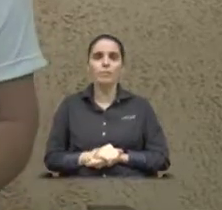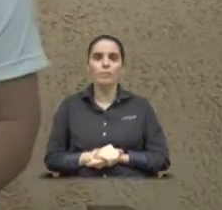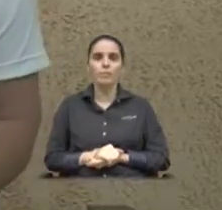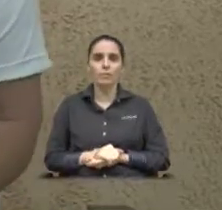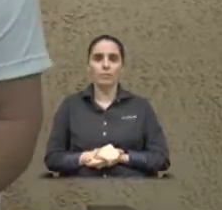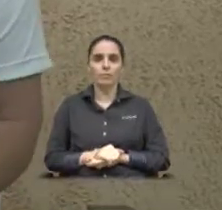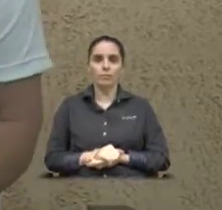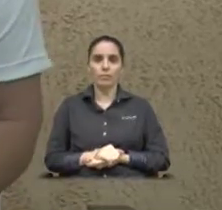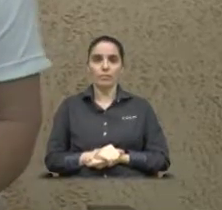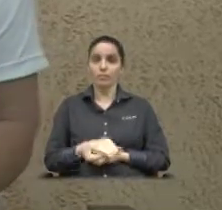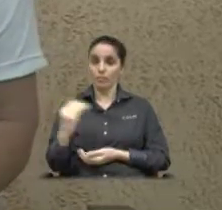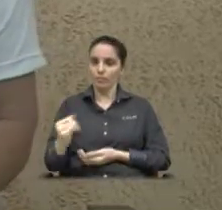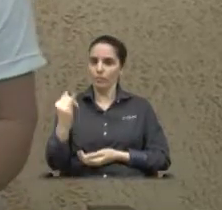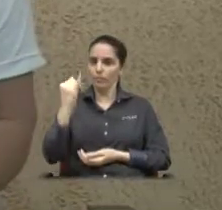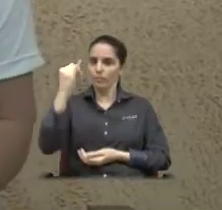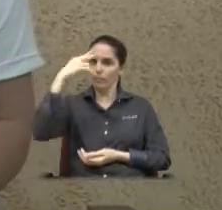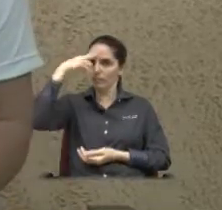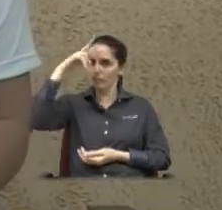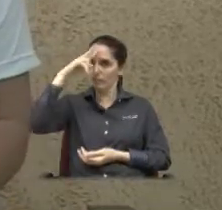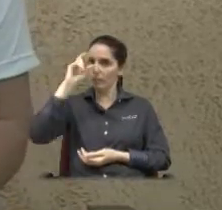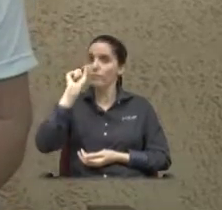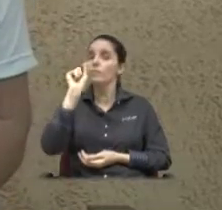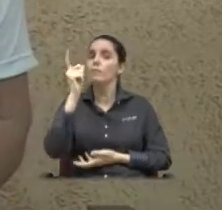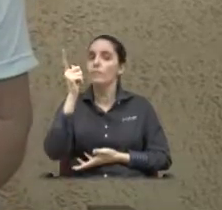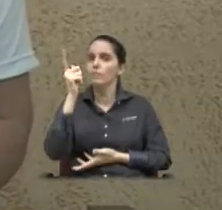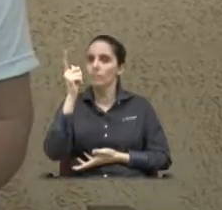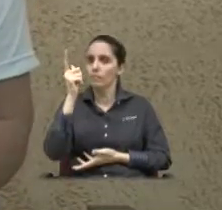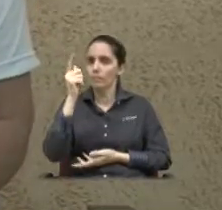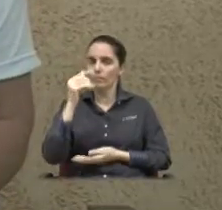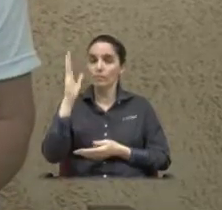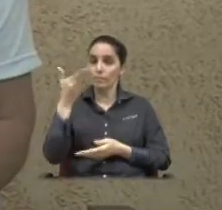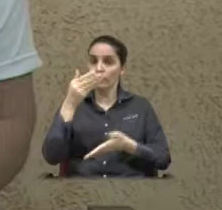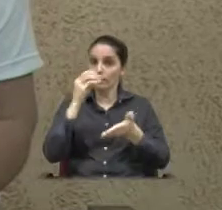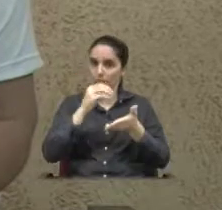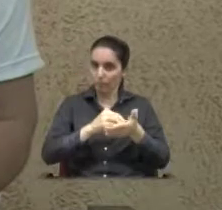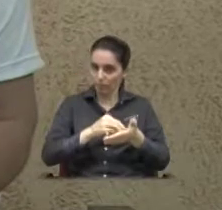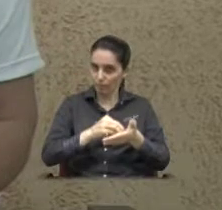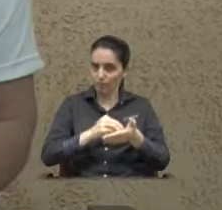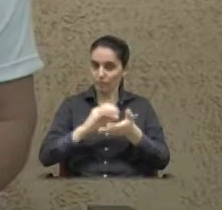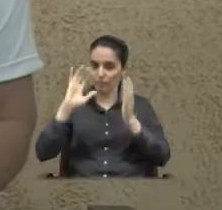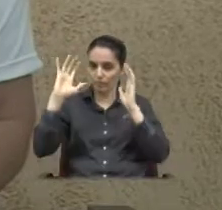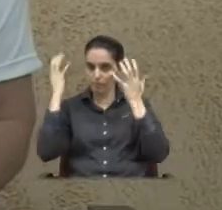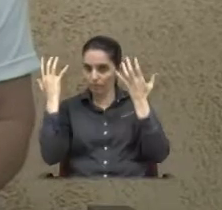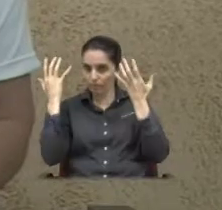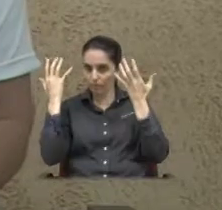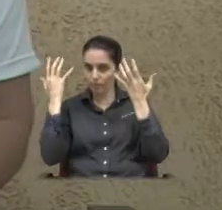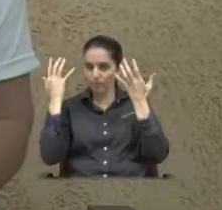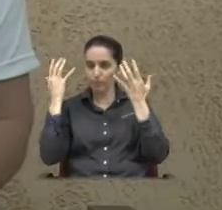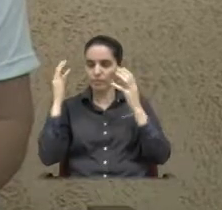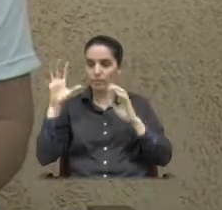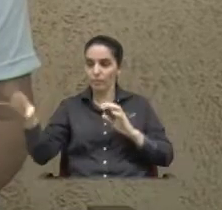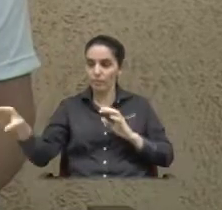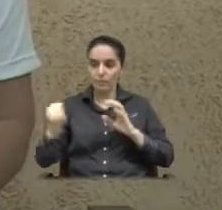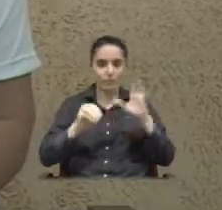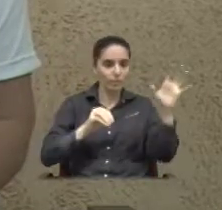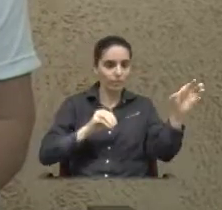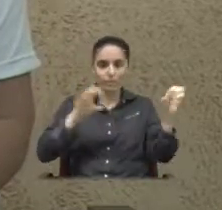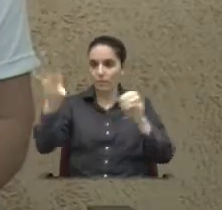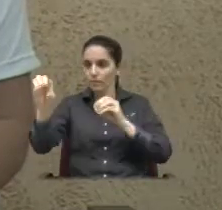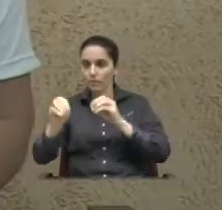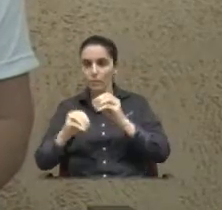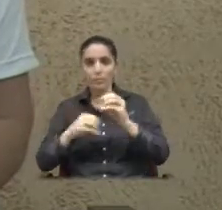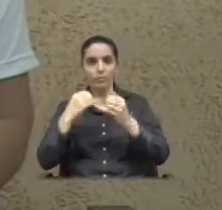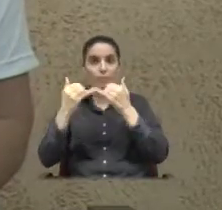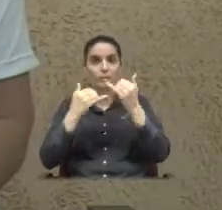É importante lembrar que já estão agendados alguns eventos para arrecadar os brinquedos no